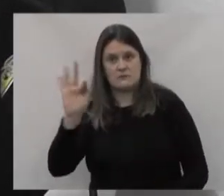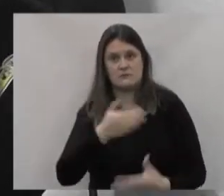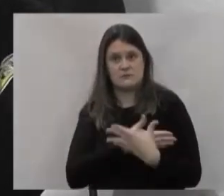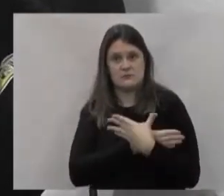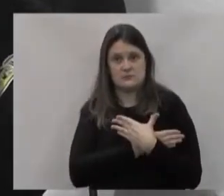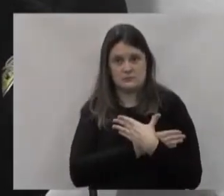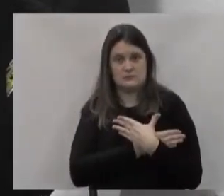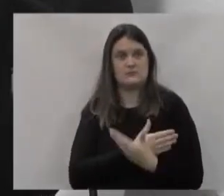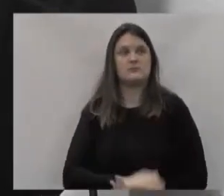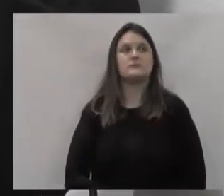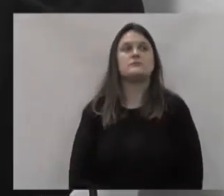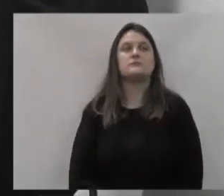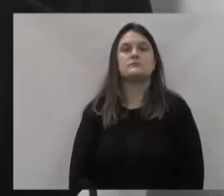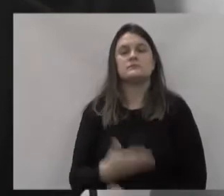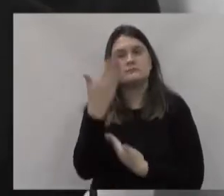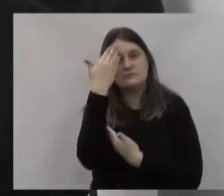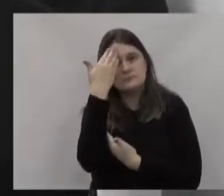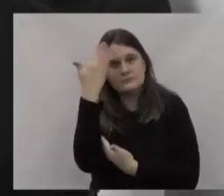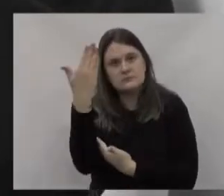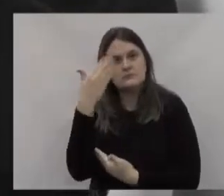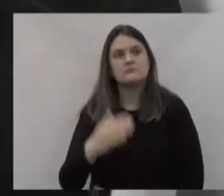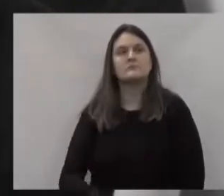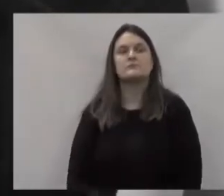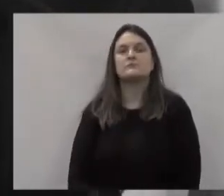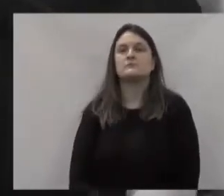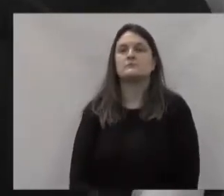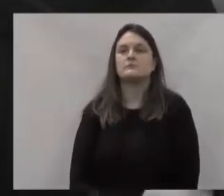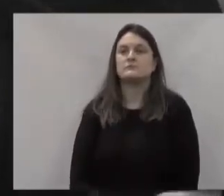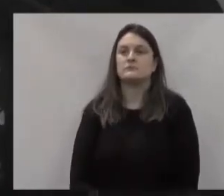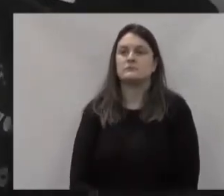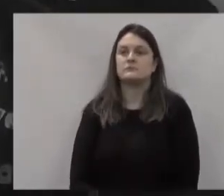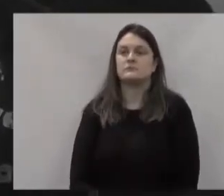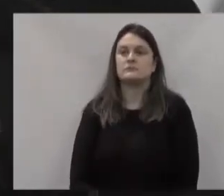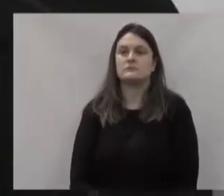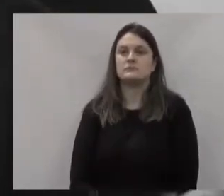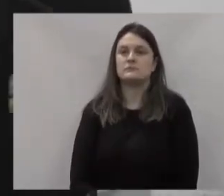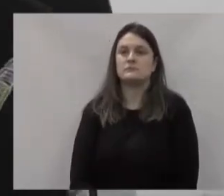Tá? Muito obrigada.